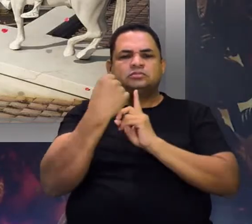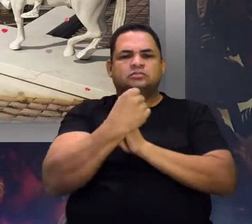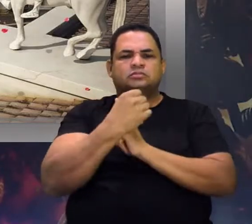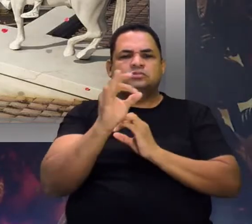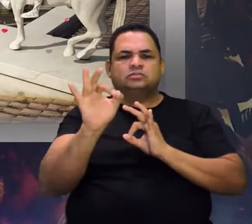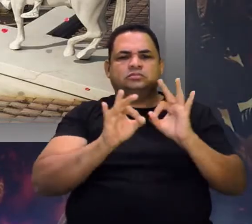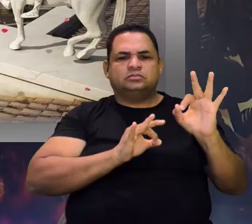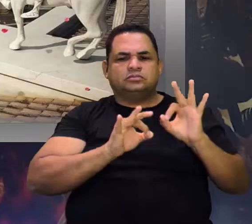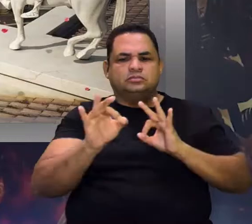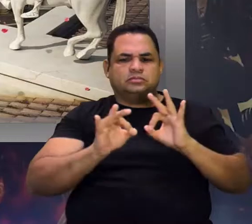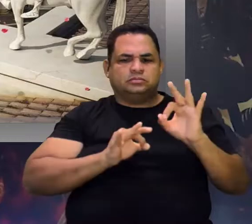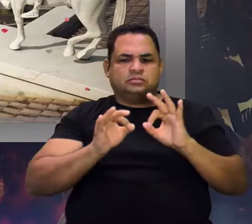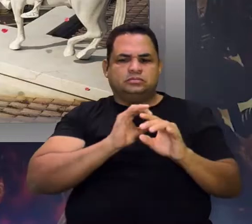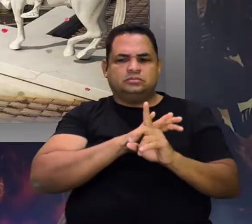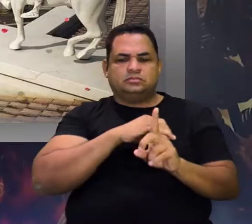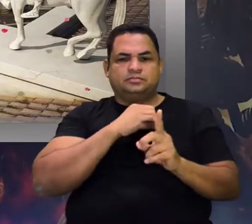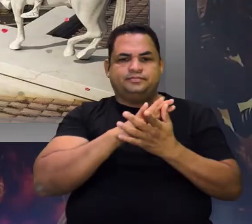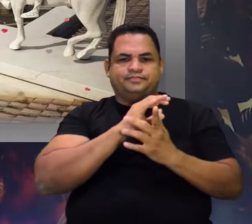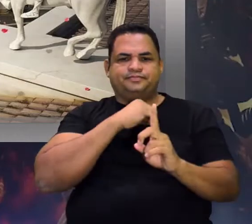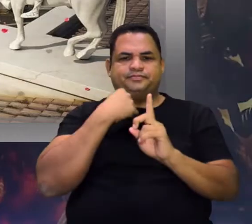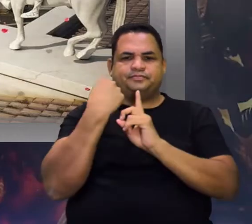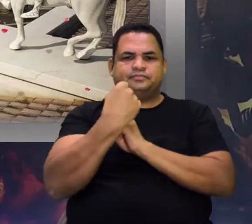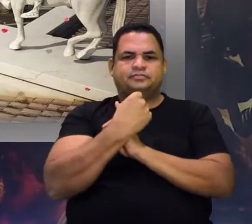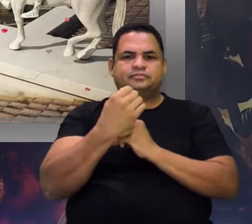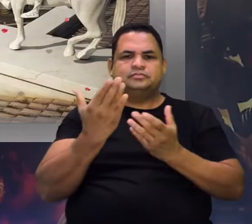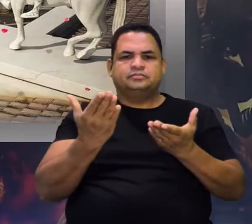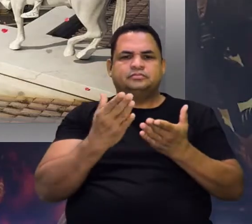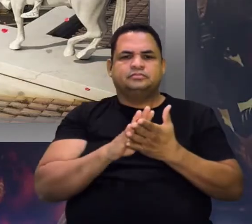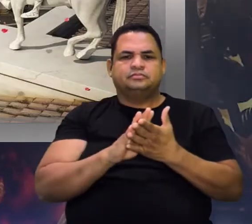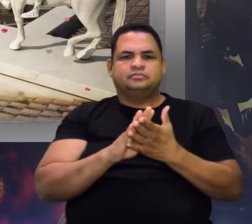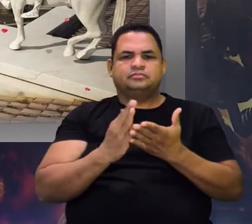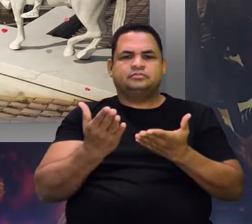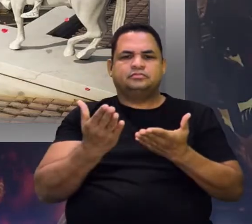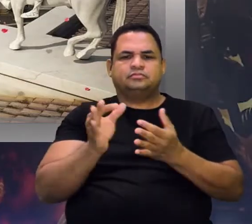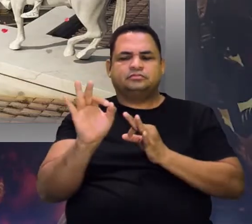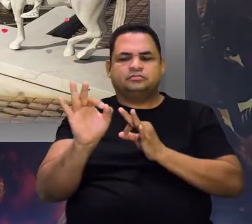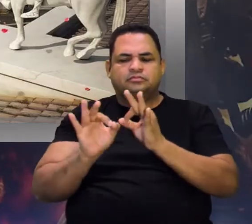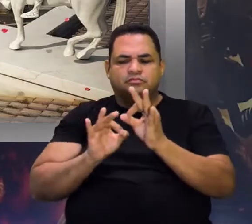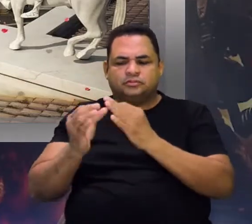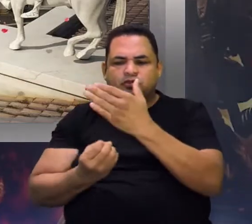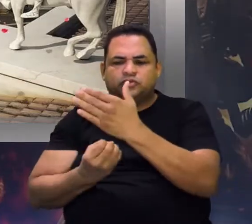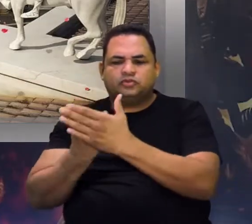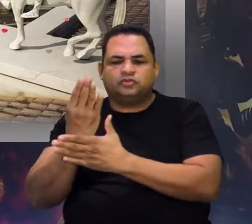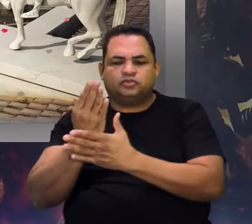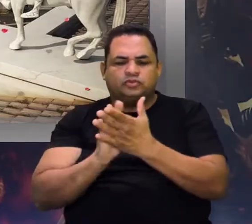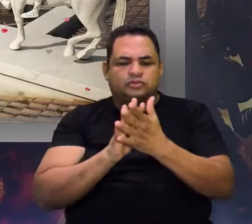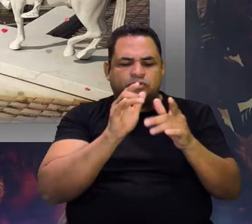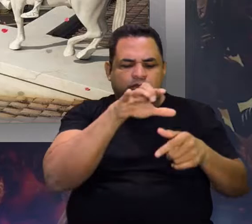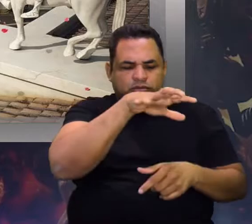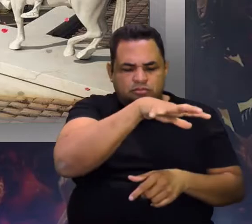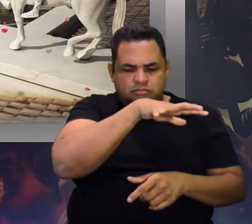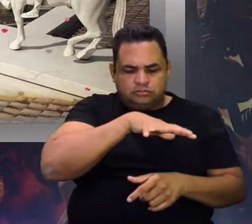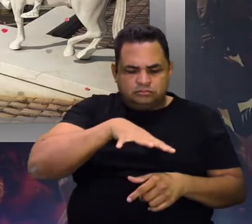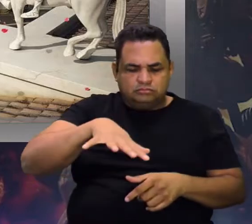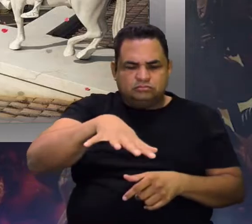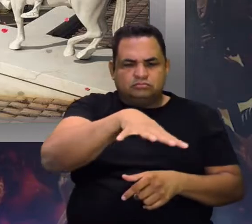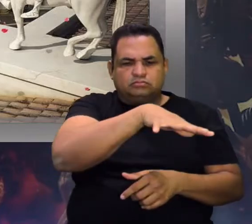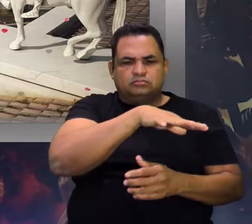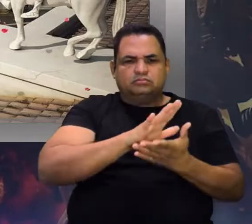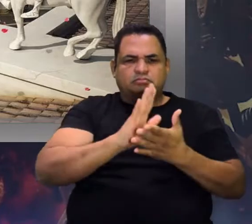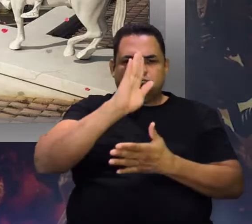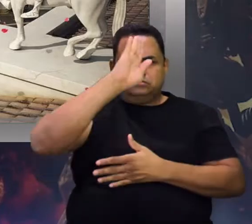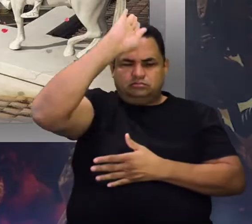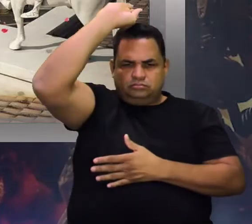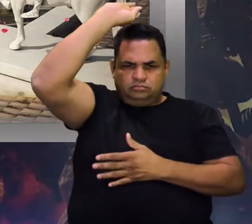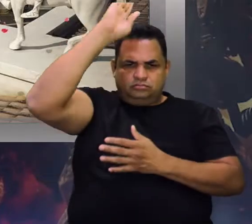a formação dessa sociedade. E essa sociedade que se forma ali onde vai ser Roma, é uma sociedade